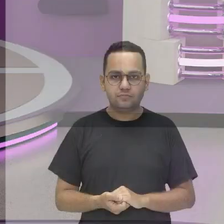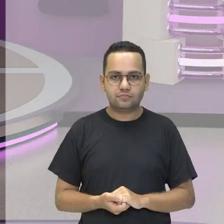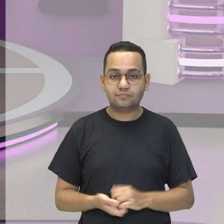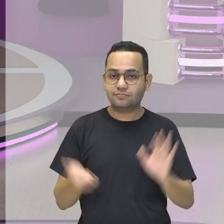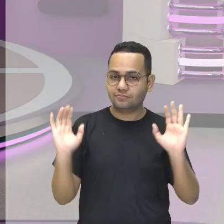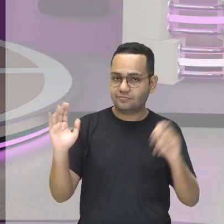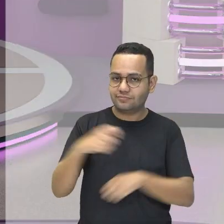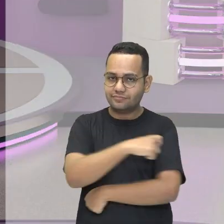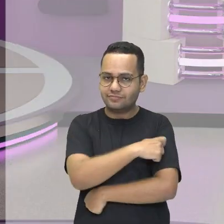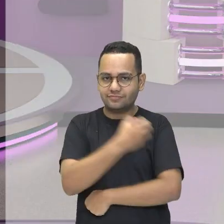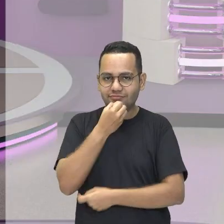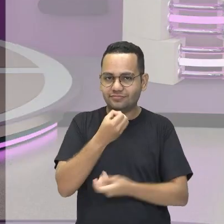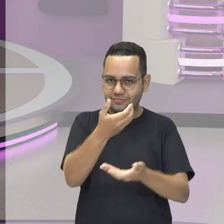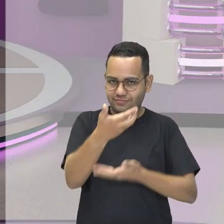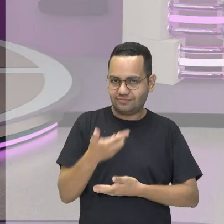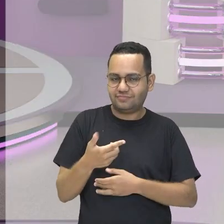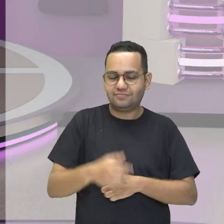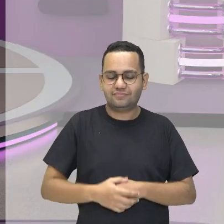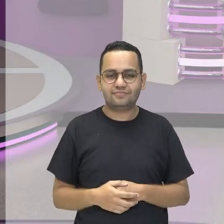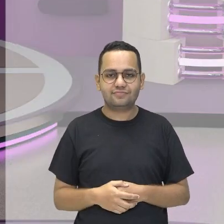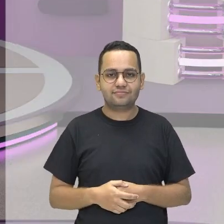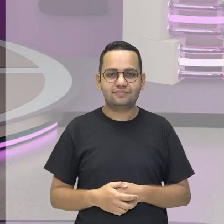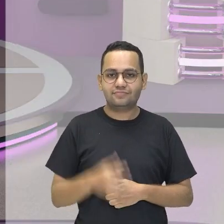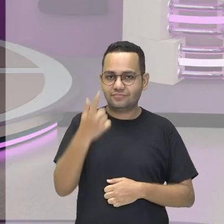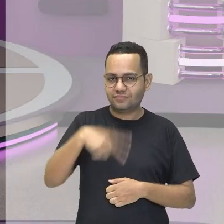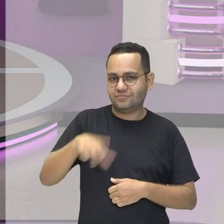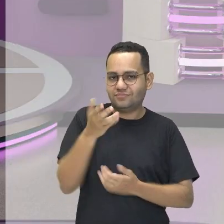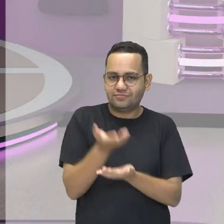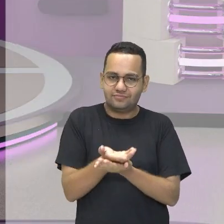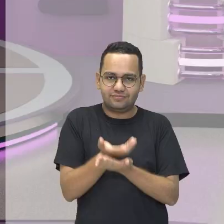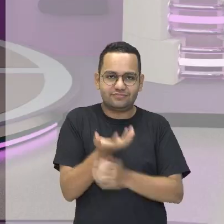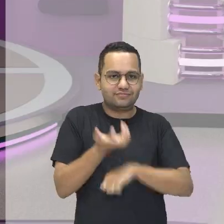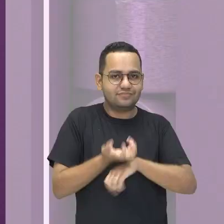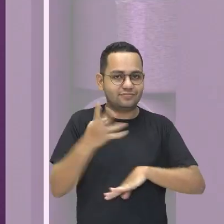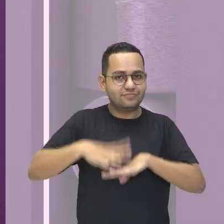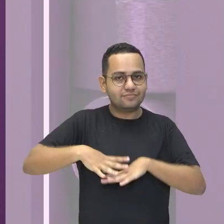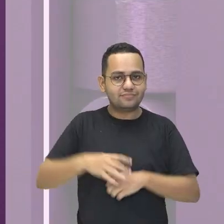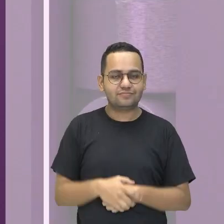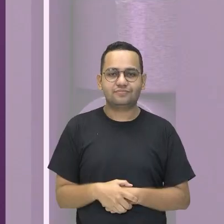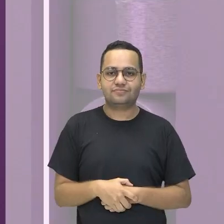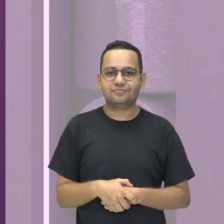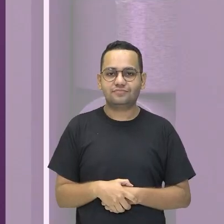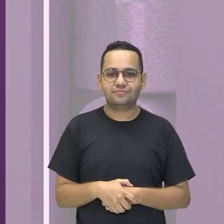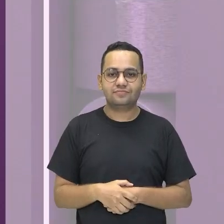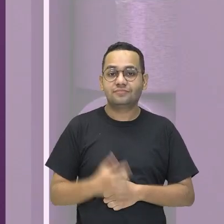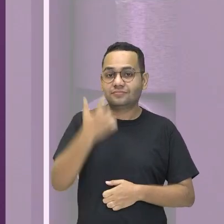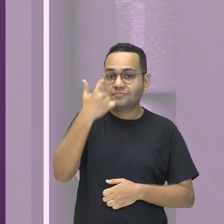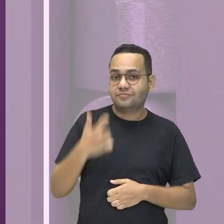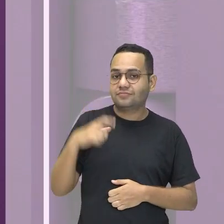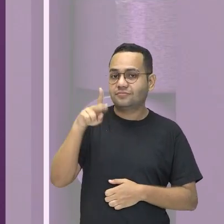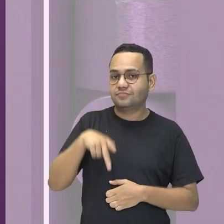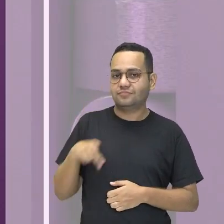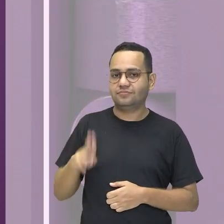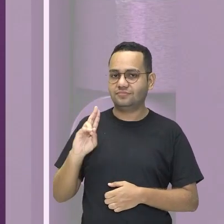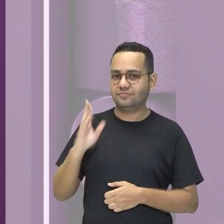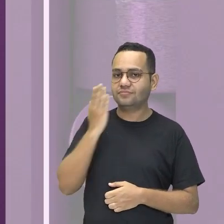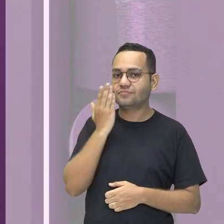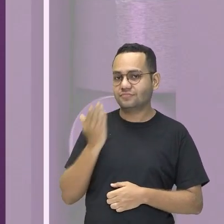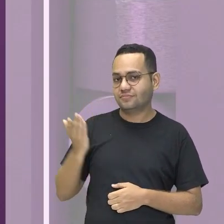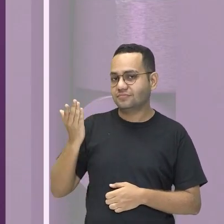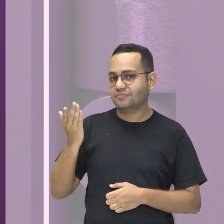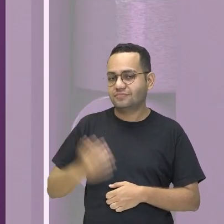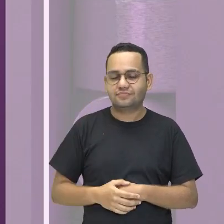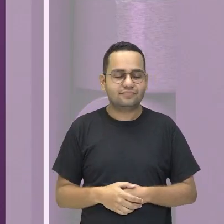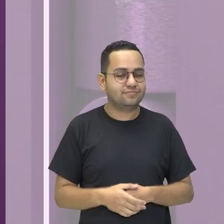Olá pessoal, sejam todos bem-vindos a mais um dia de aula de matemática. Eu sou o professor Tiago Silva,